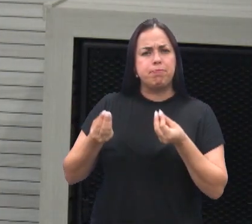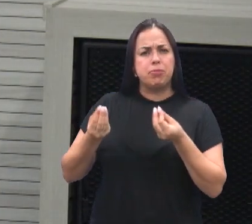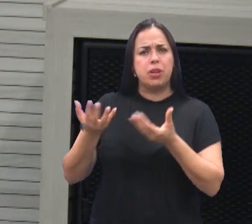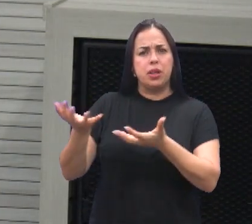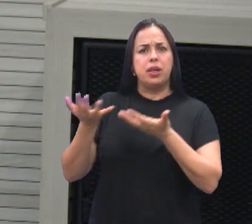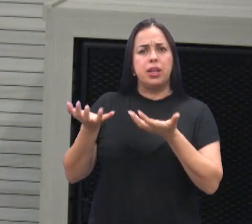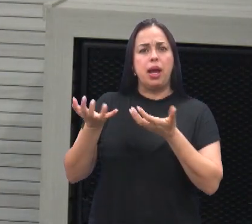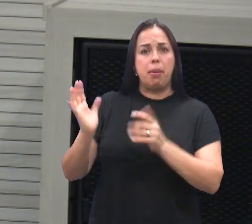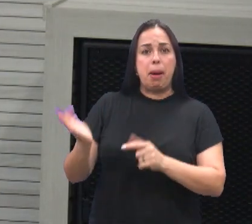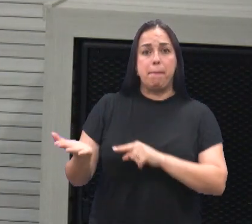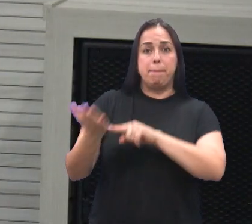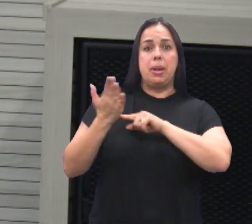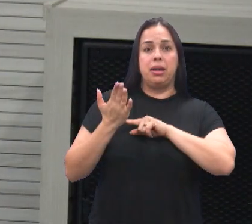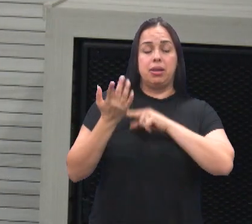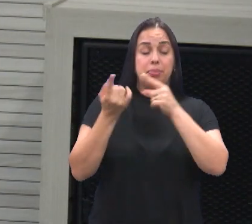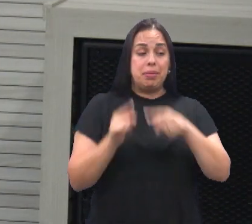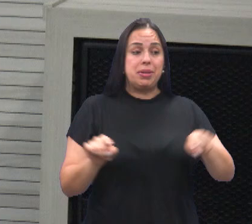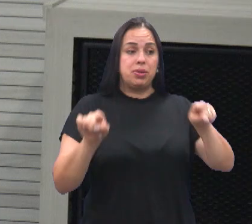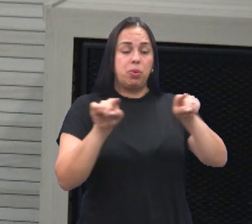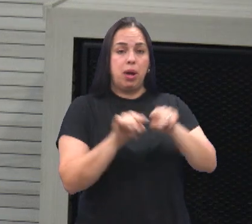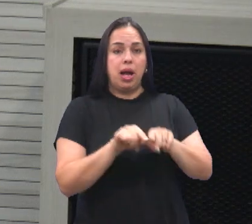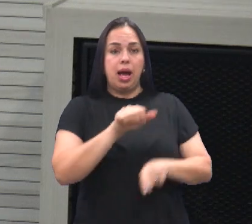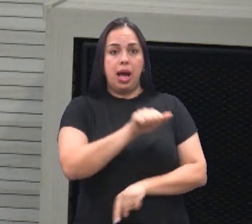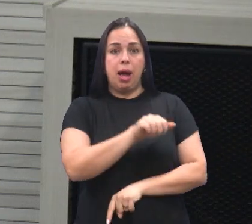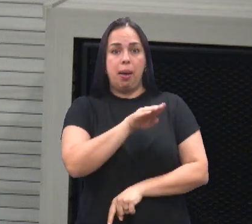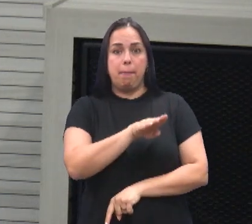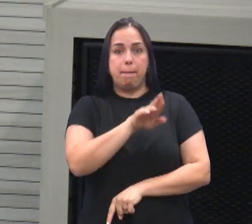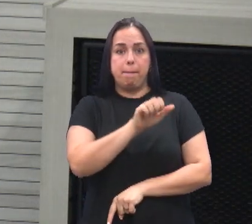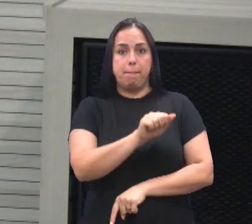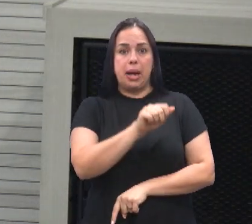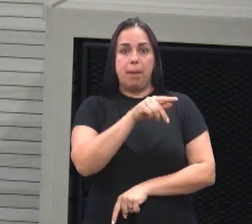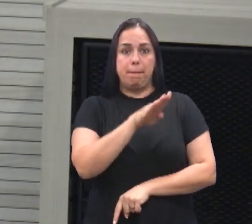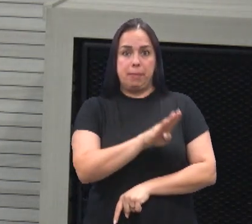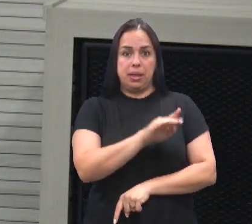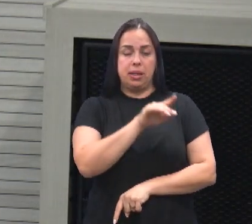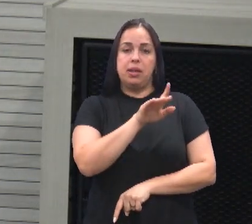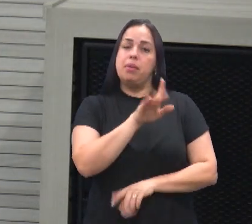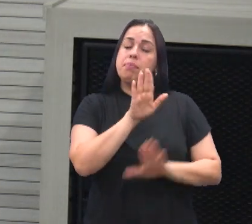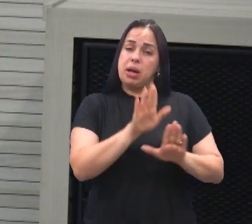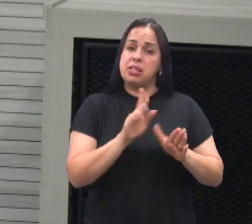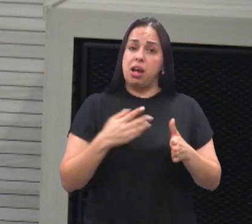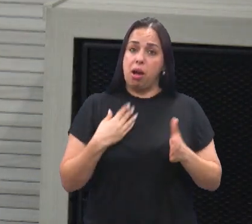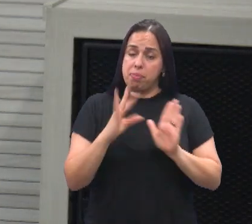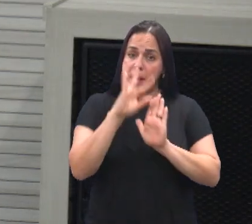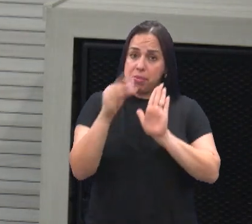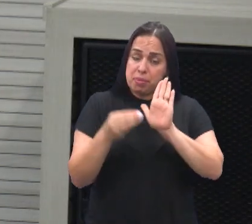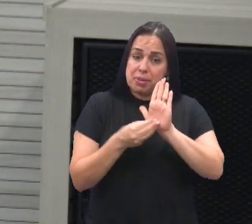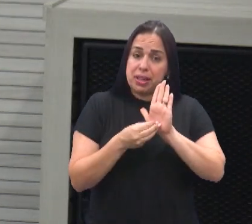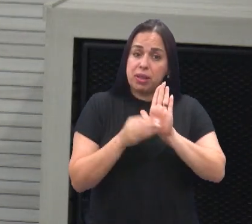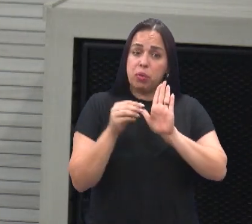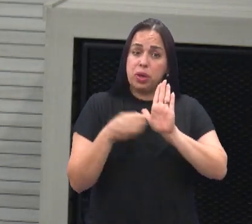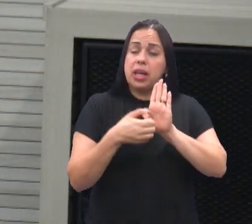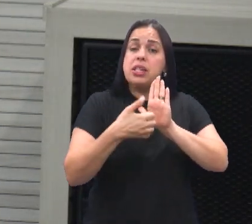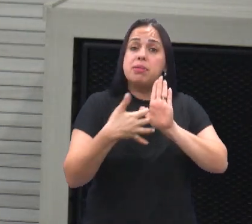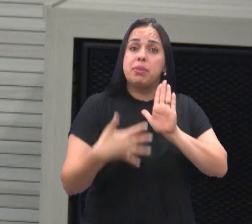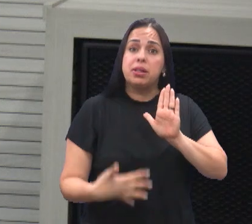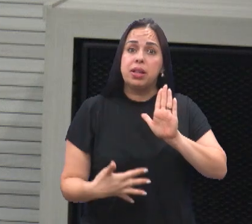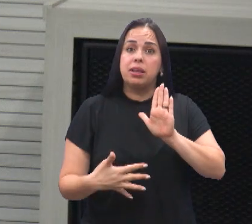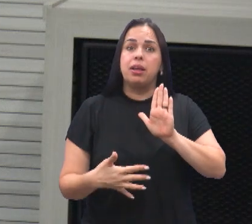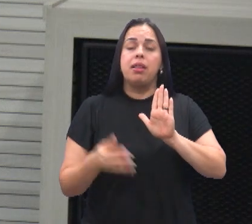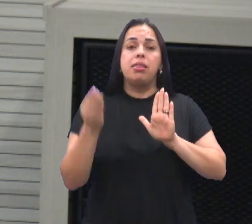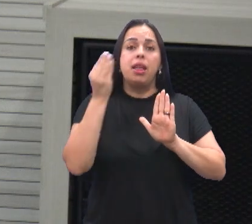uma parceria com a ABRAP, né? E a minha emenda, ela tem, na verdade, o dispositivo de tentar